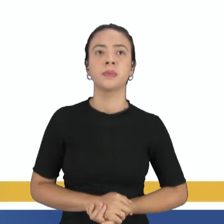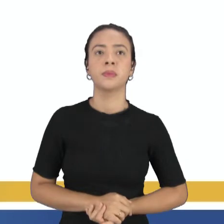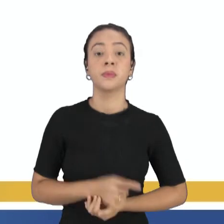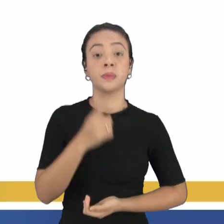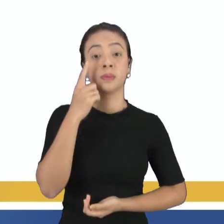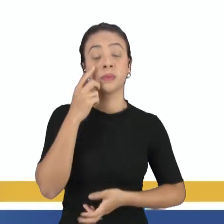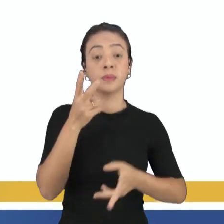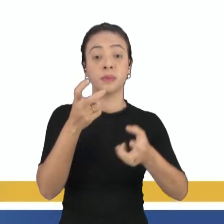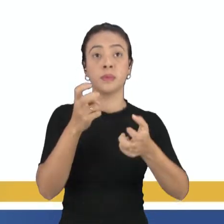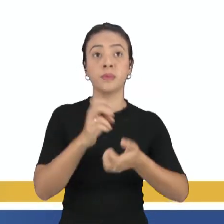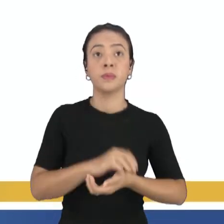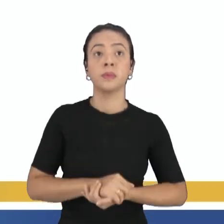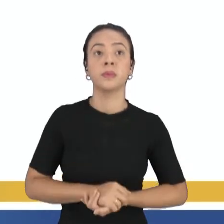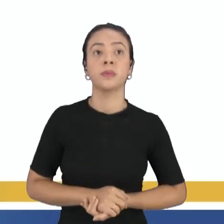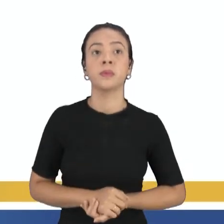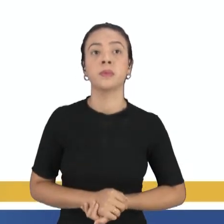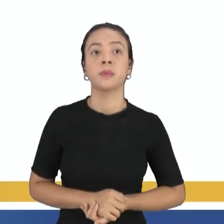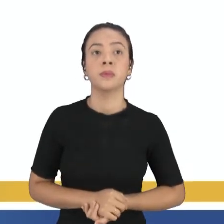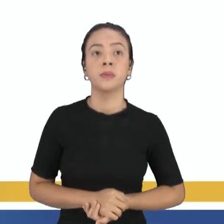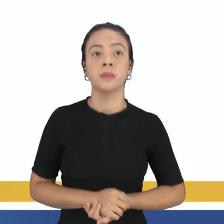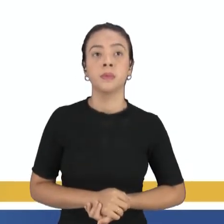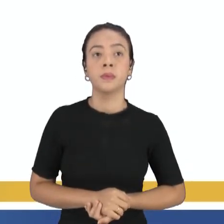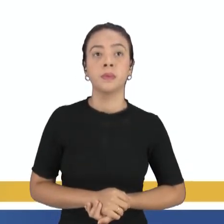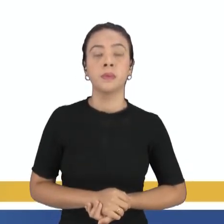Então, eu tenho aqui